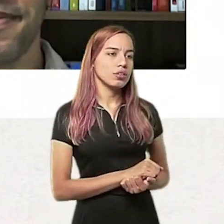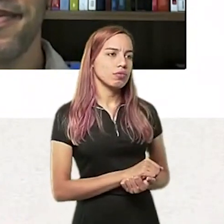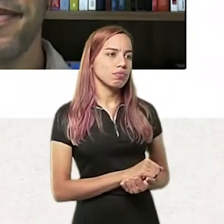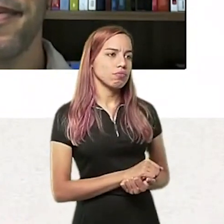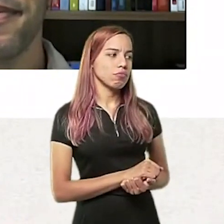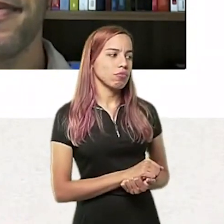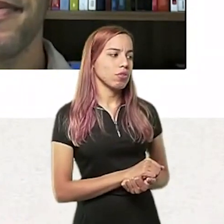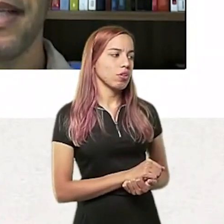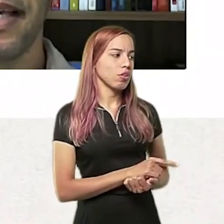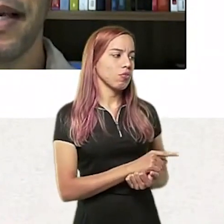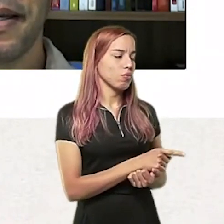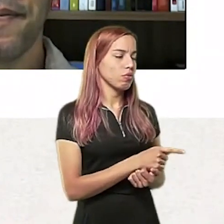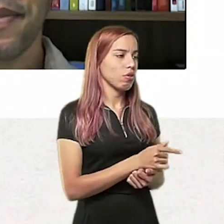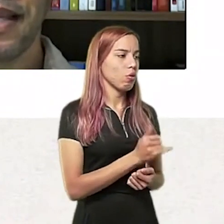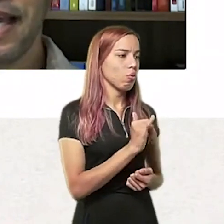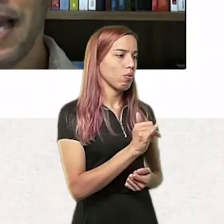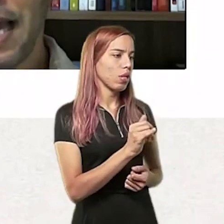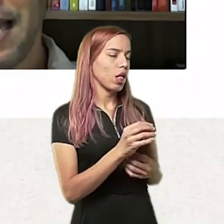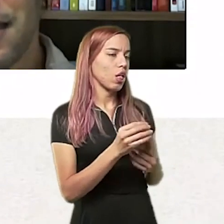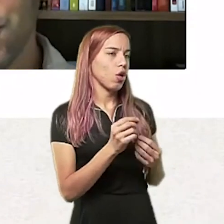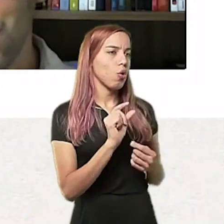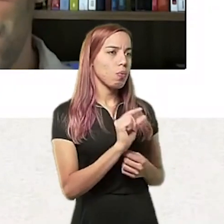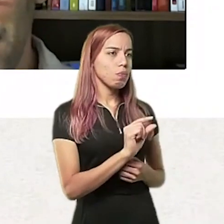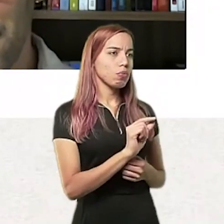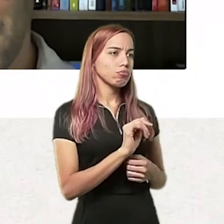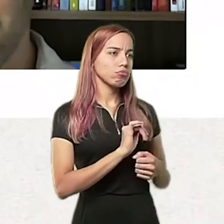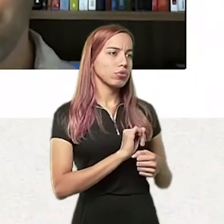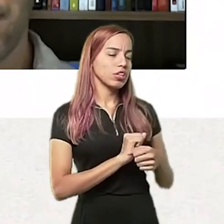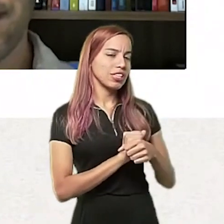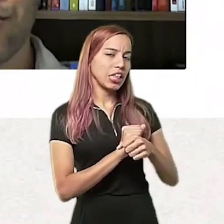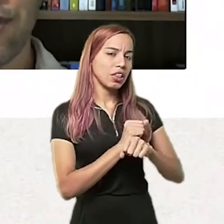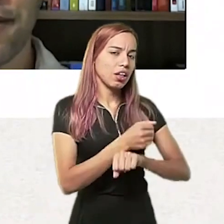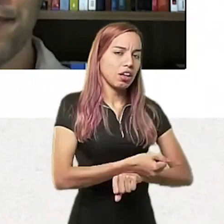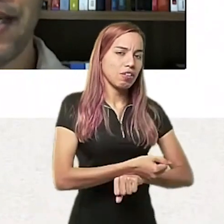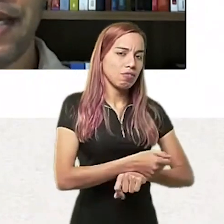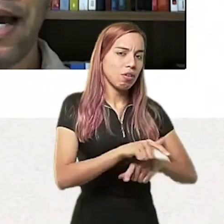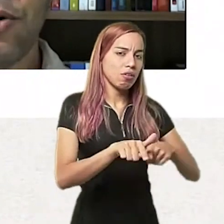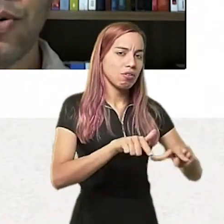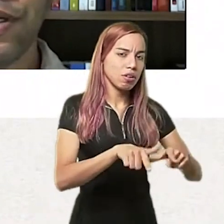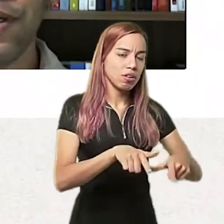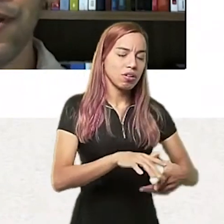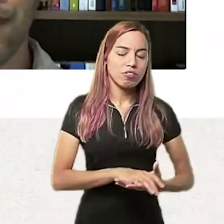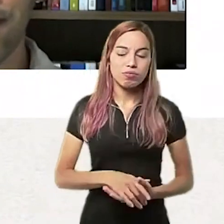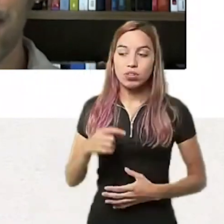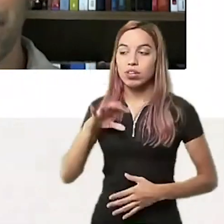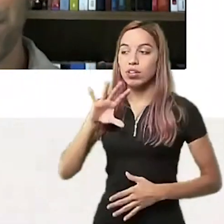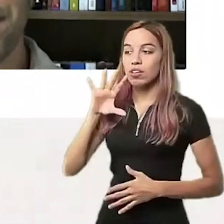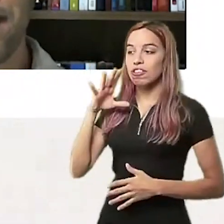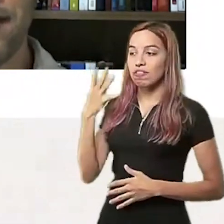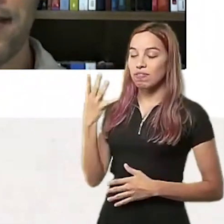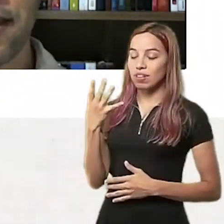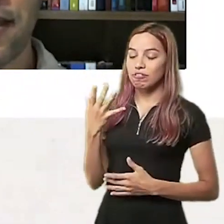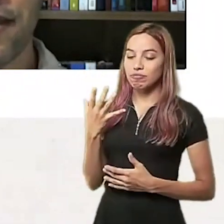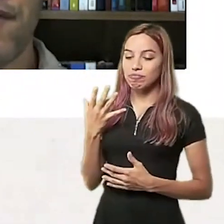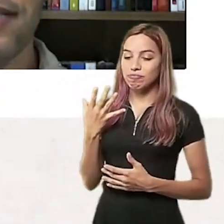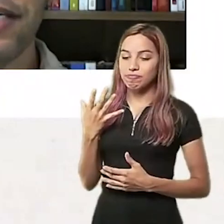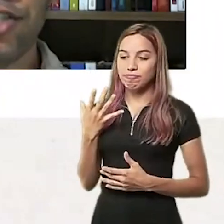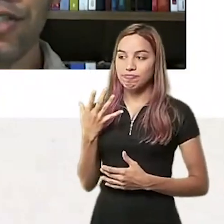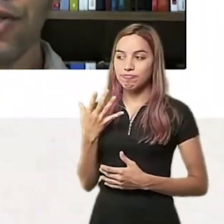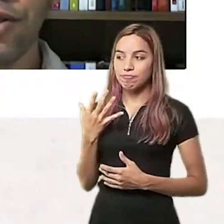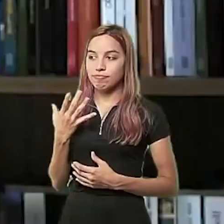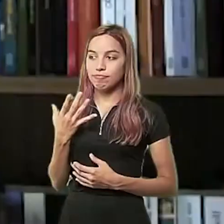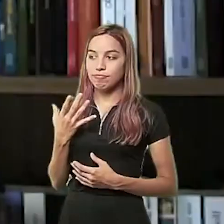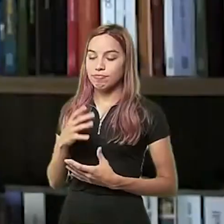escravidão trabalhista também, né? É isso. Acho que isso também é algo que mobiliza, que